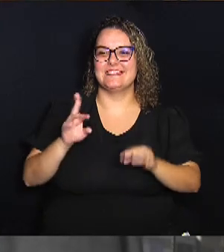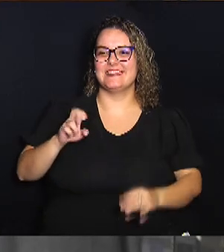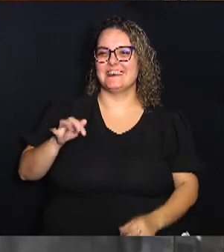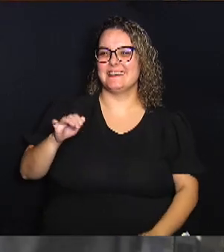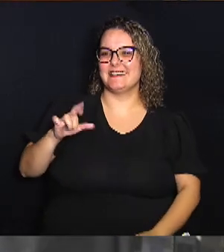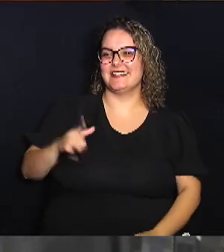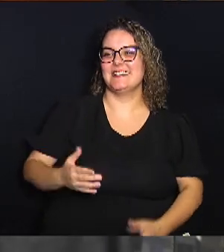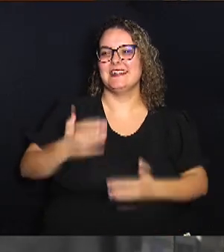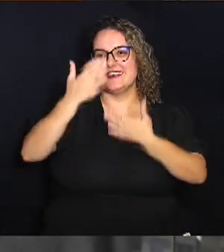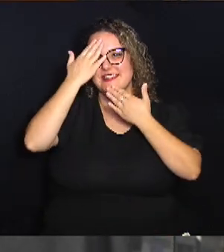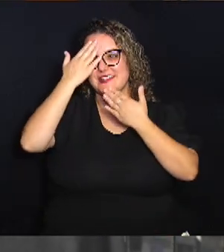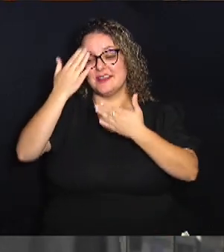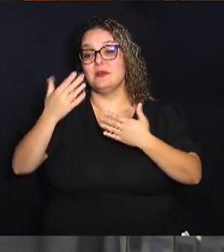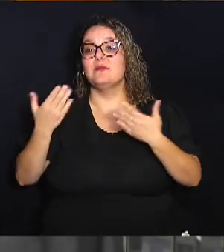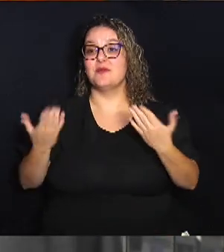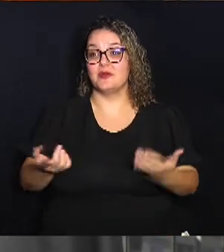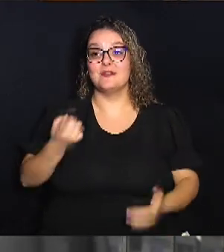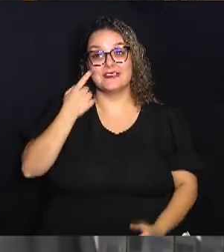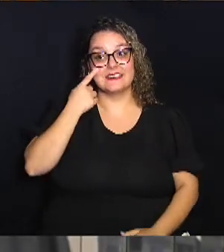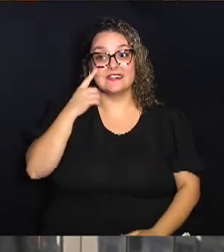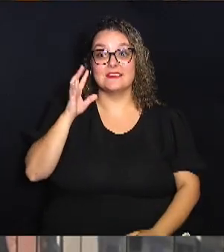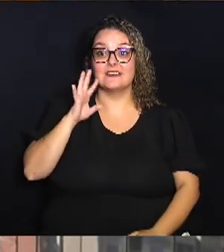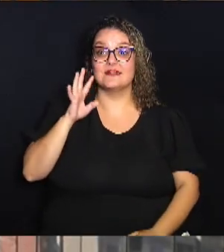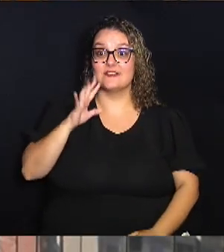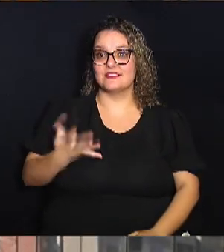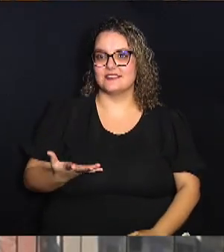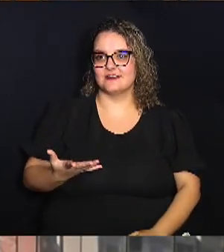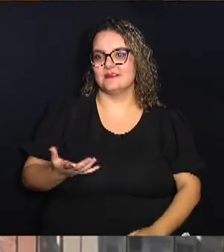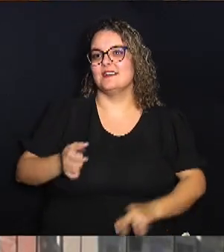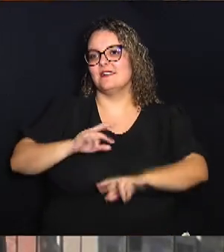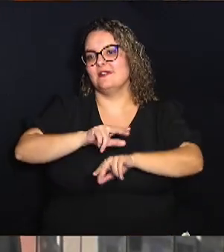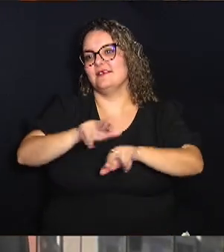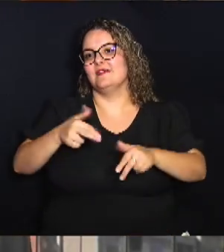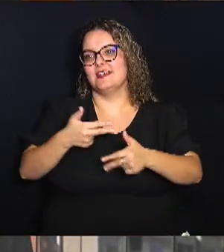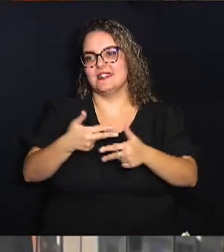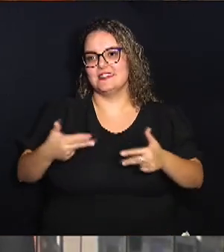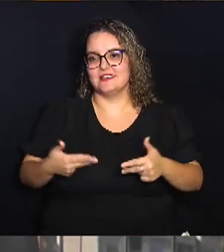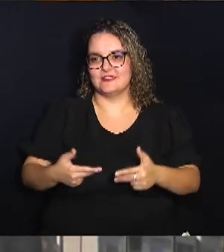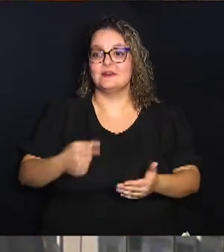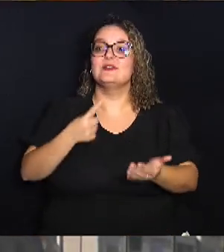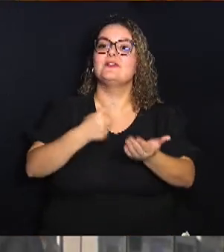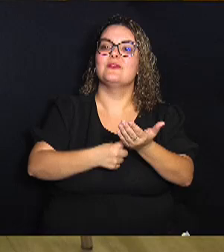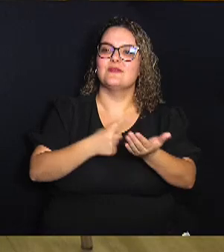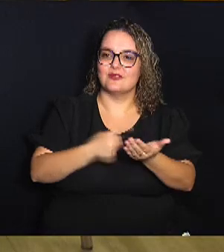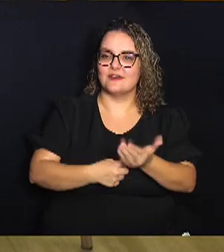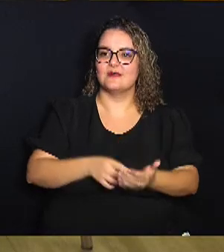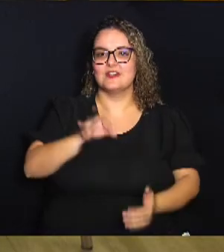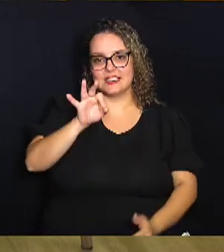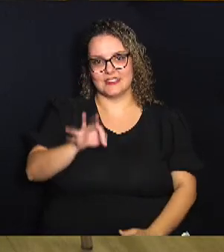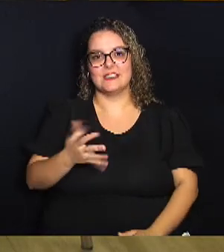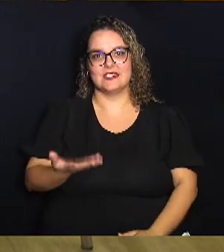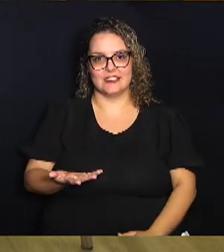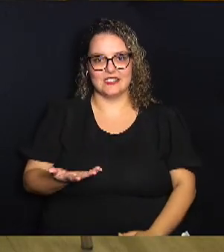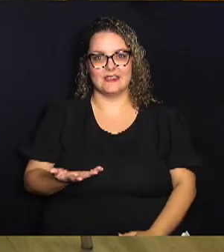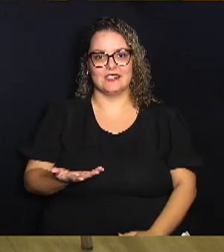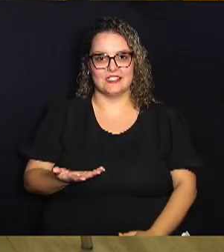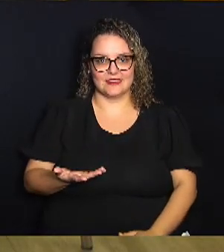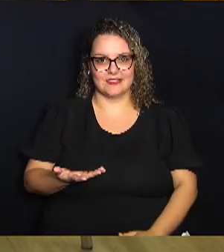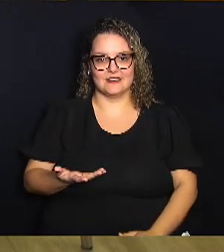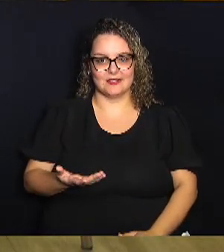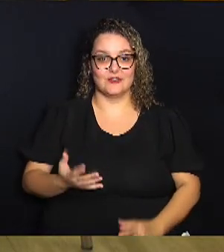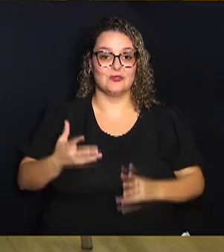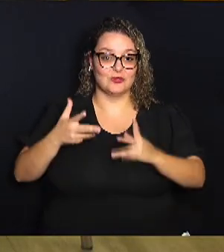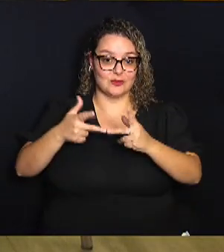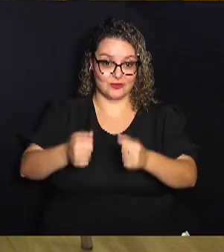então, muito obrigada. Gente, vocês viram que legal? Muita coisa confirmando exatamente